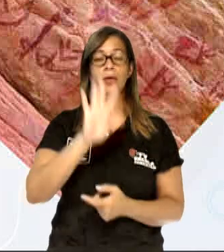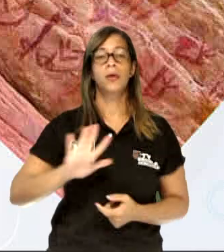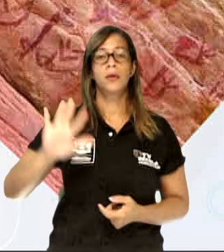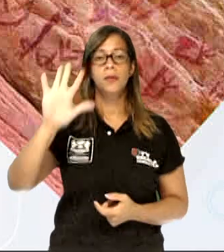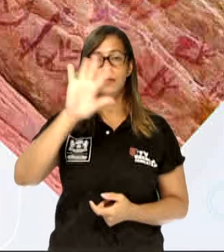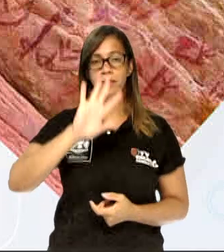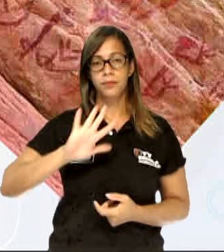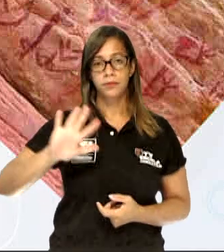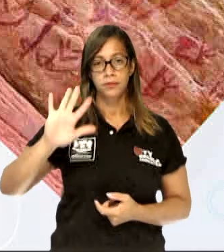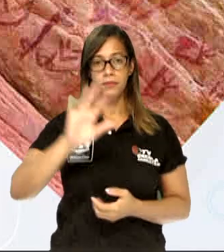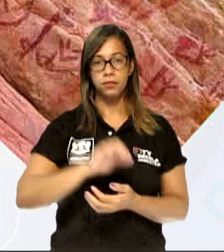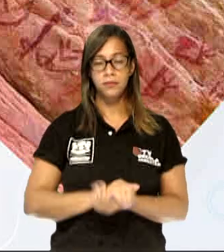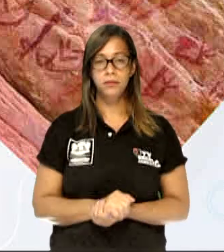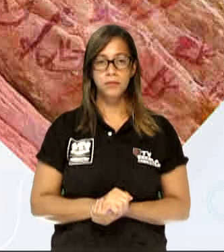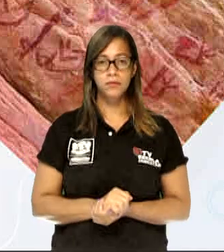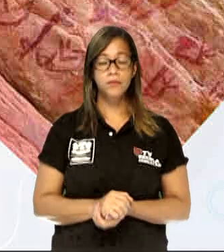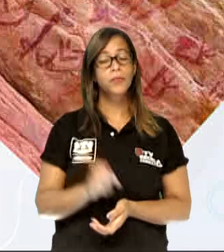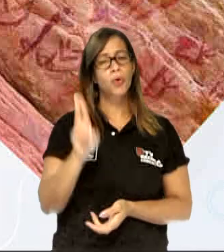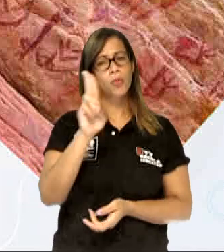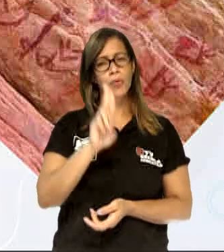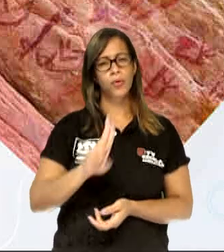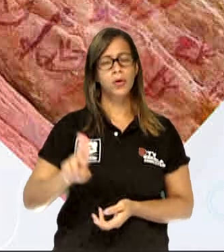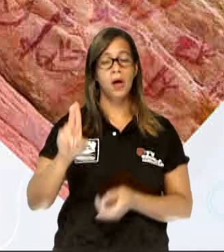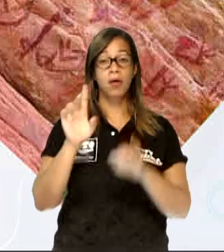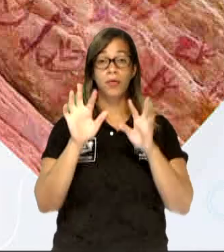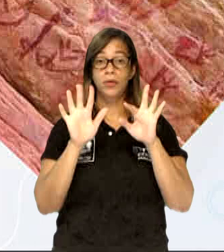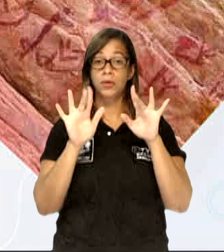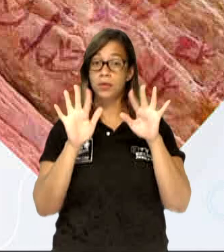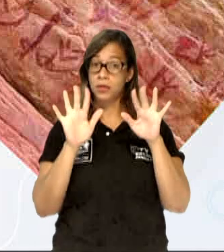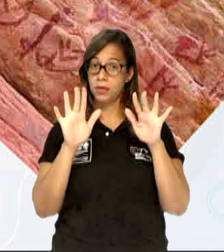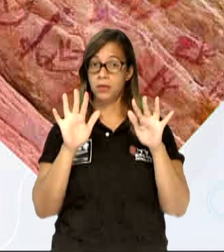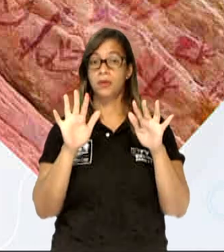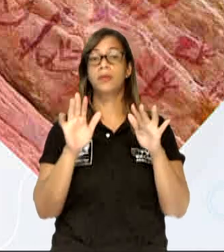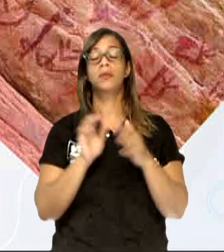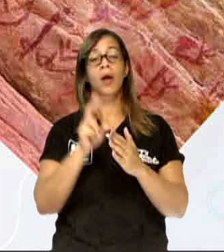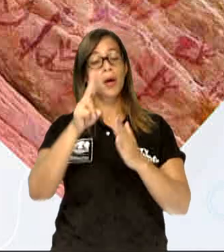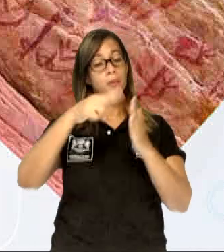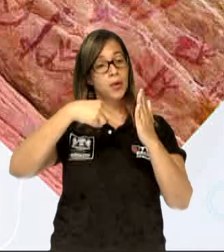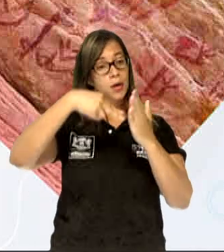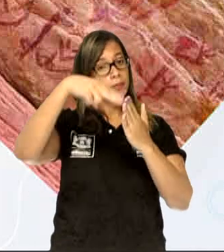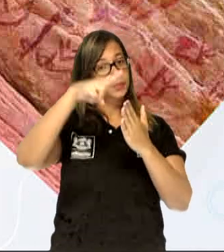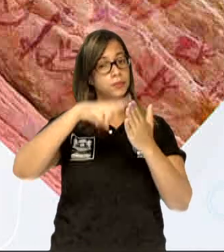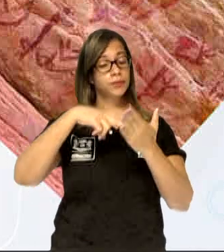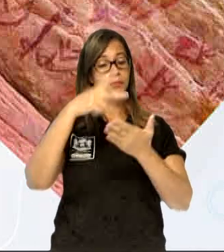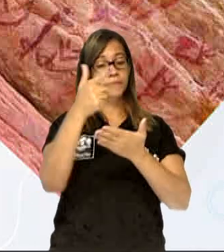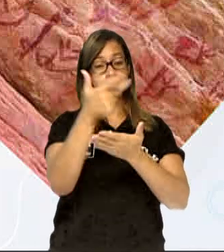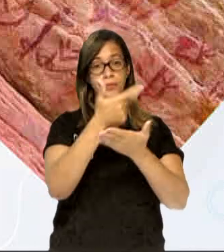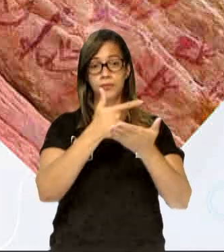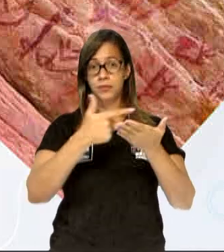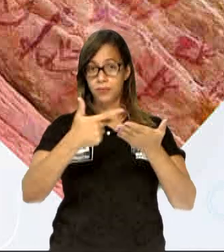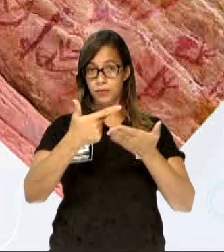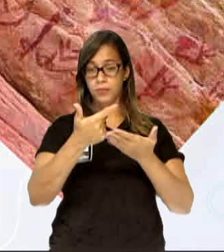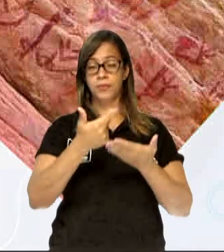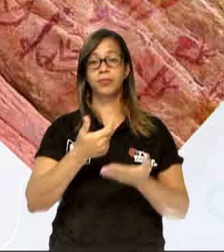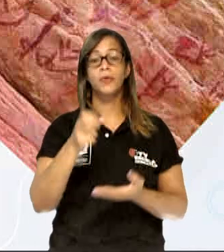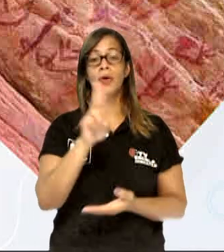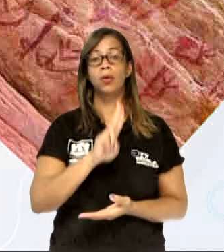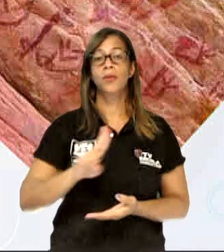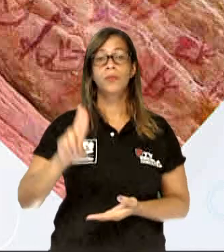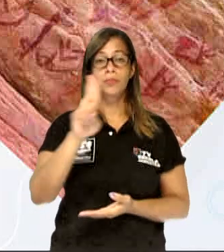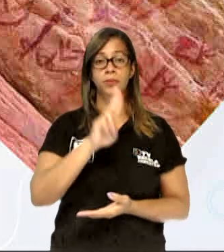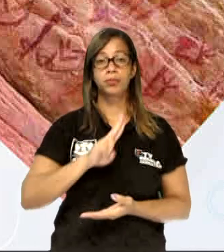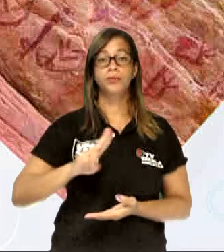imagens. O uso dos dedos para pintar e desenhar, carvão, sangue e clara de ovo